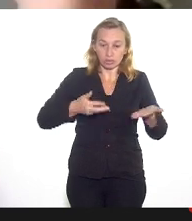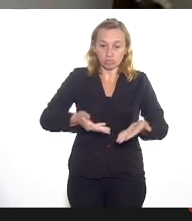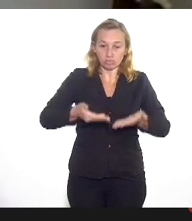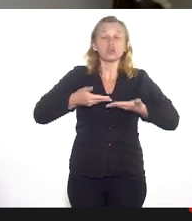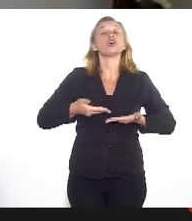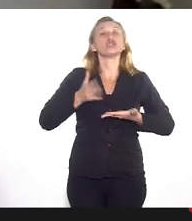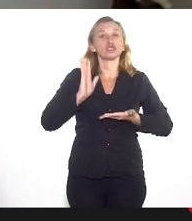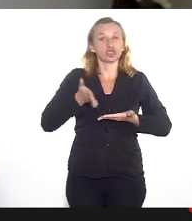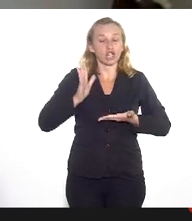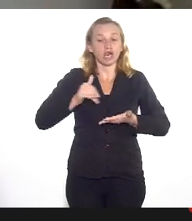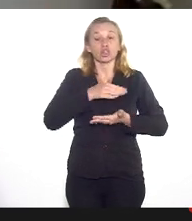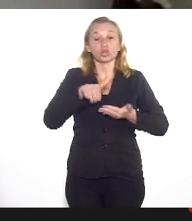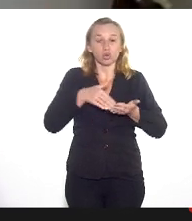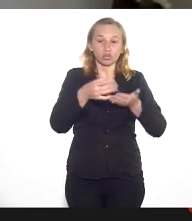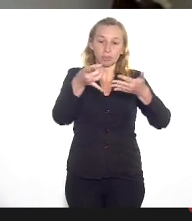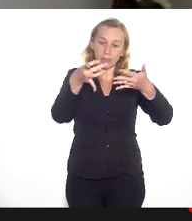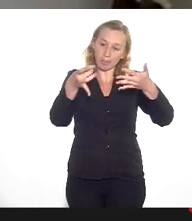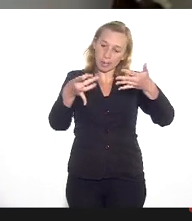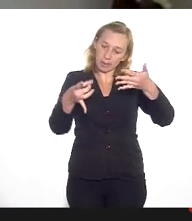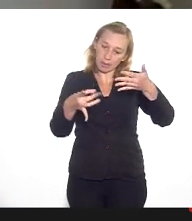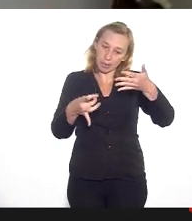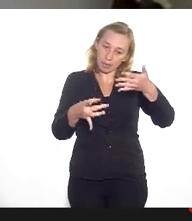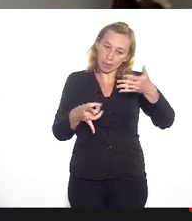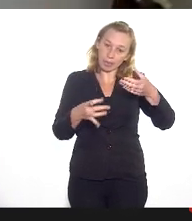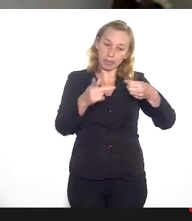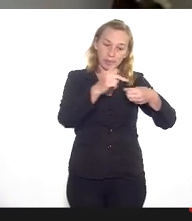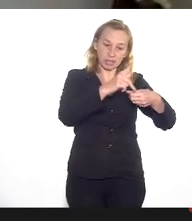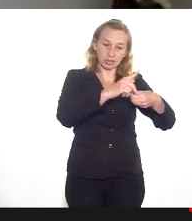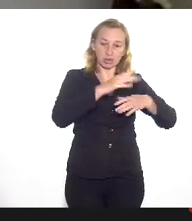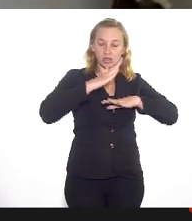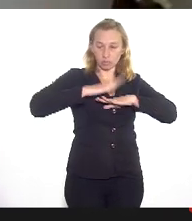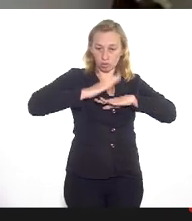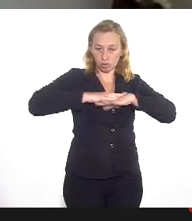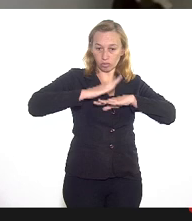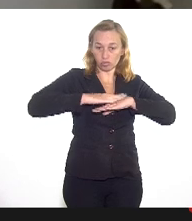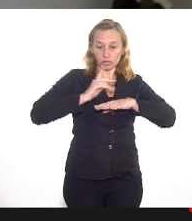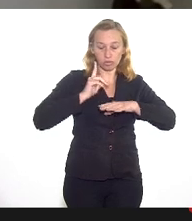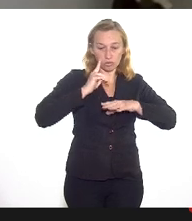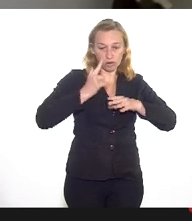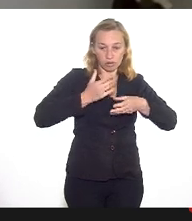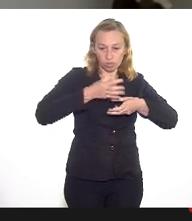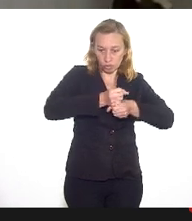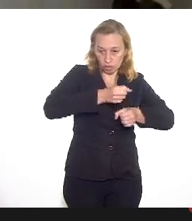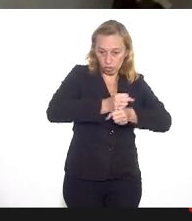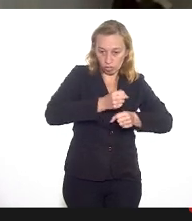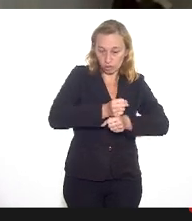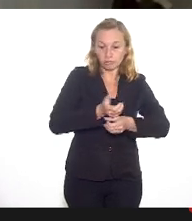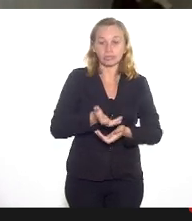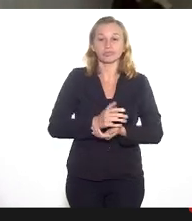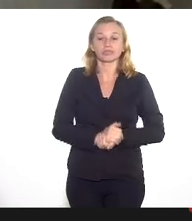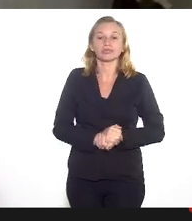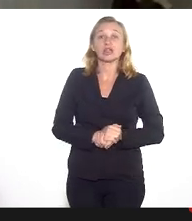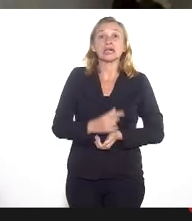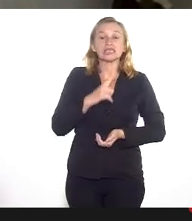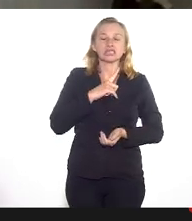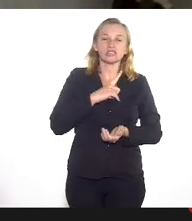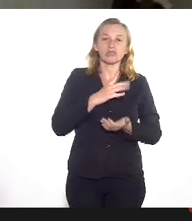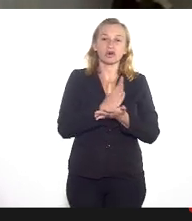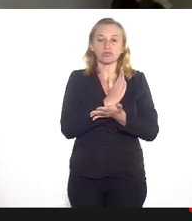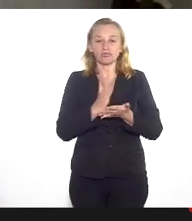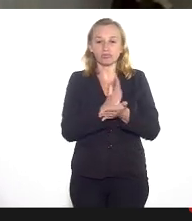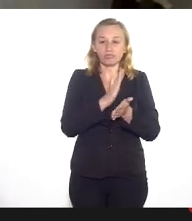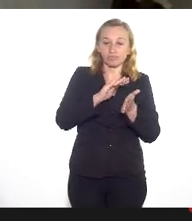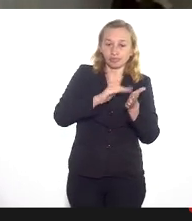vem toda preenchida pela própria Petrobras, que é quem efetivamente detém os cálculos. Né? Na hipótese de houver alguma